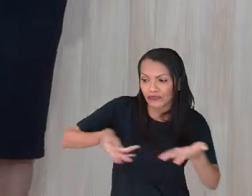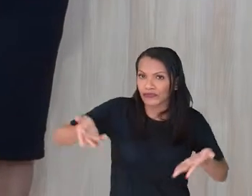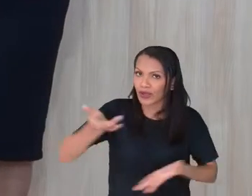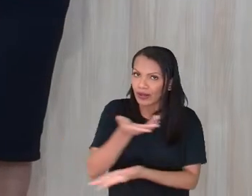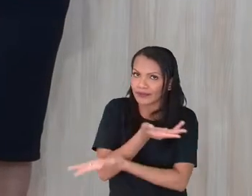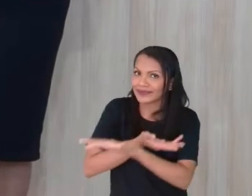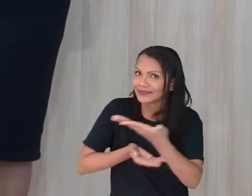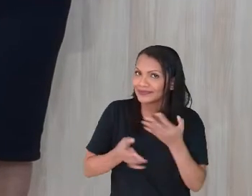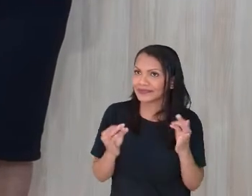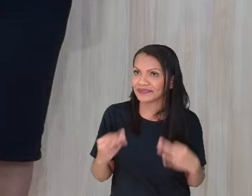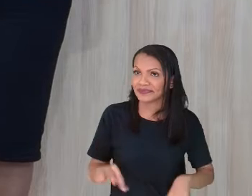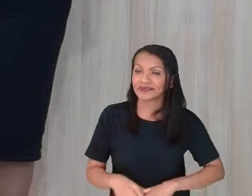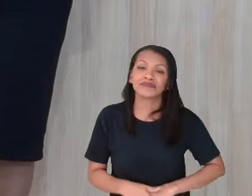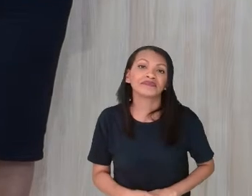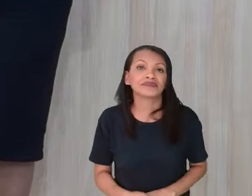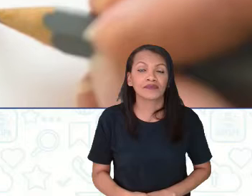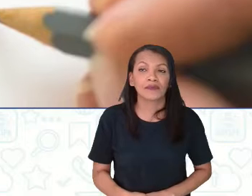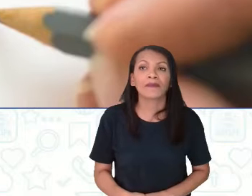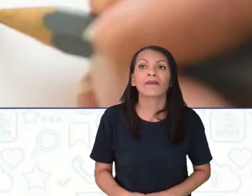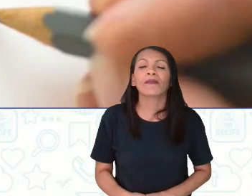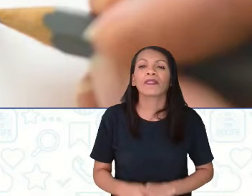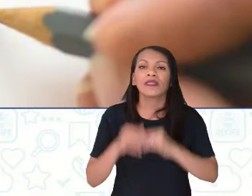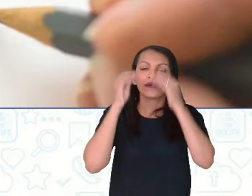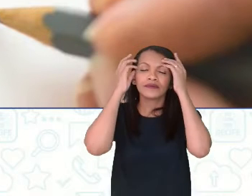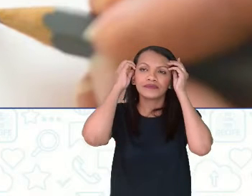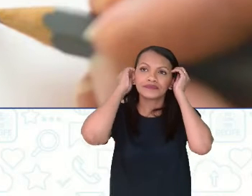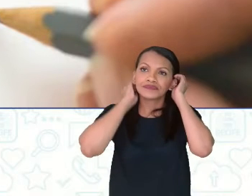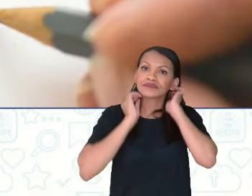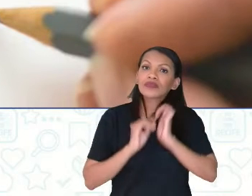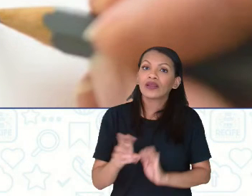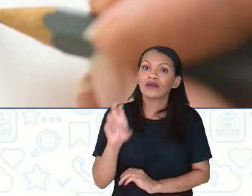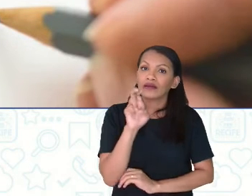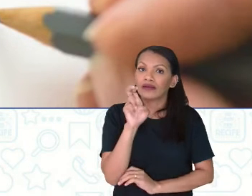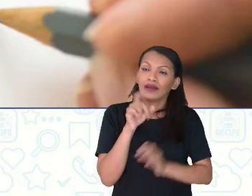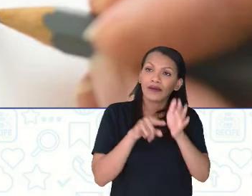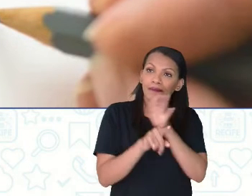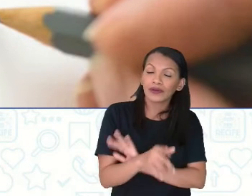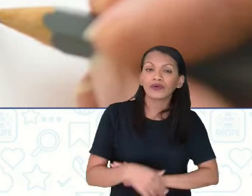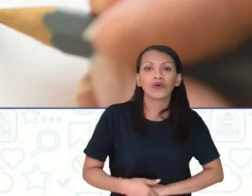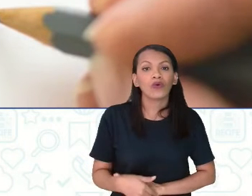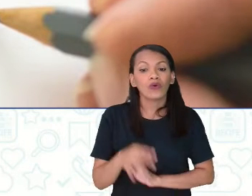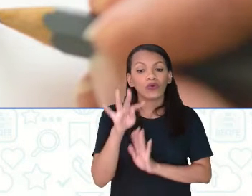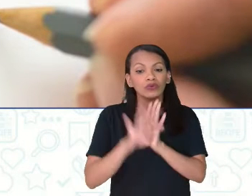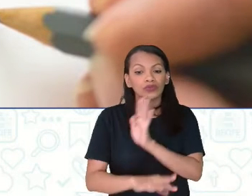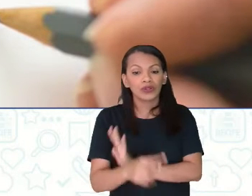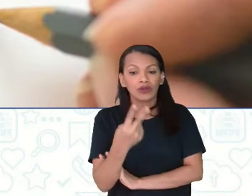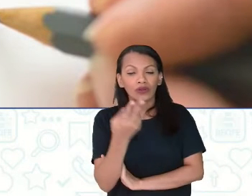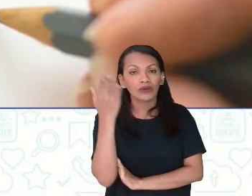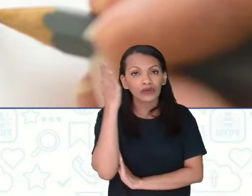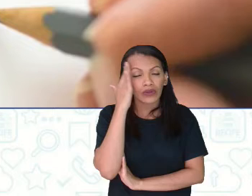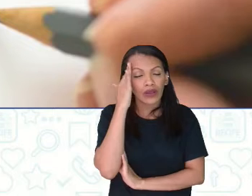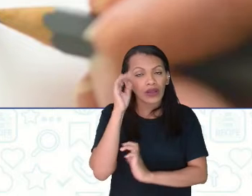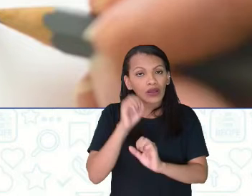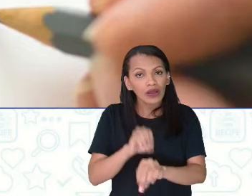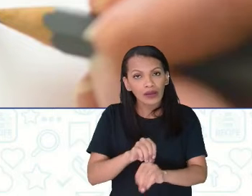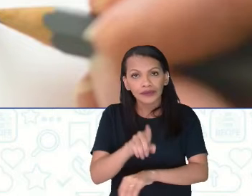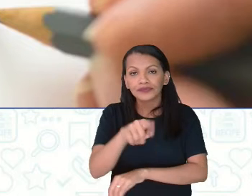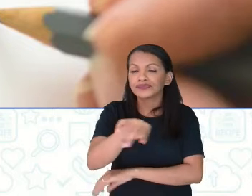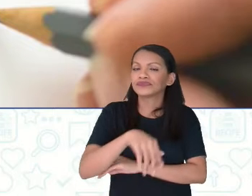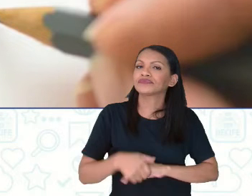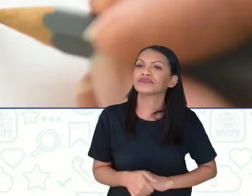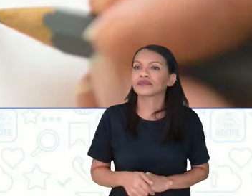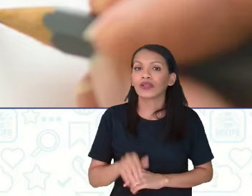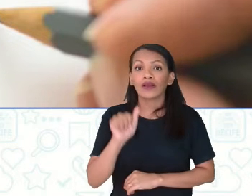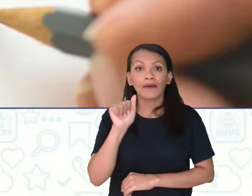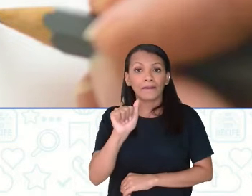né? E aí, o texto 2 apresenta o seguinte entendimento, ensinamento. Letra